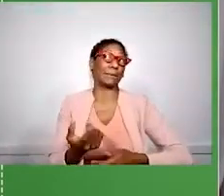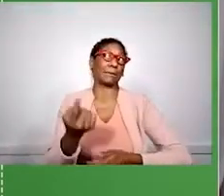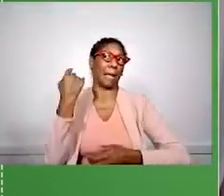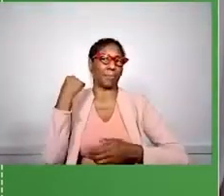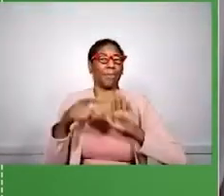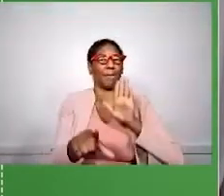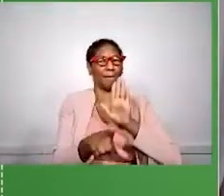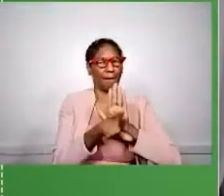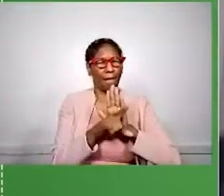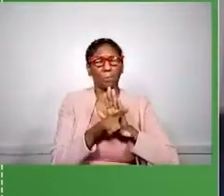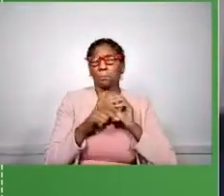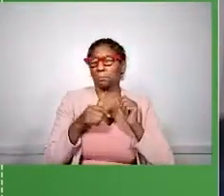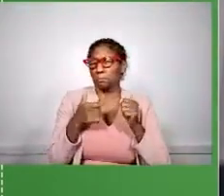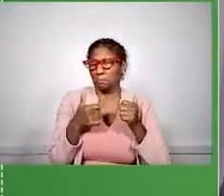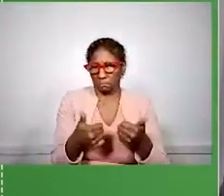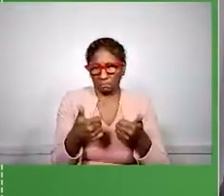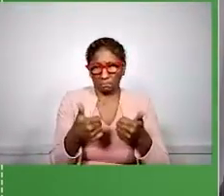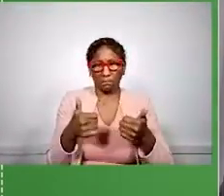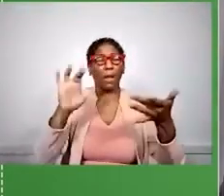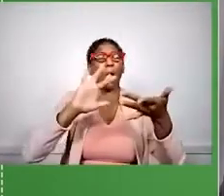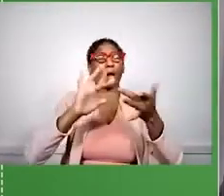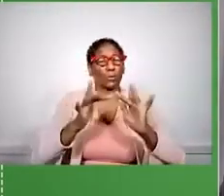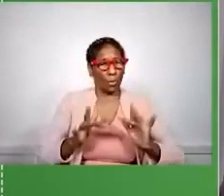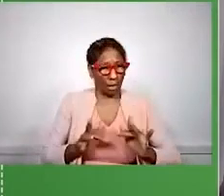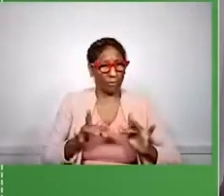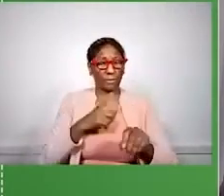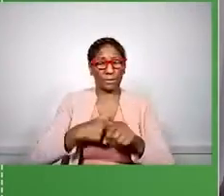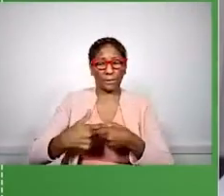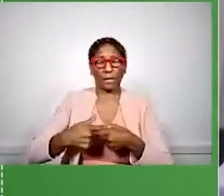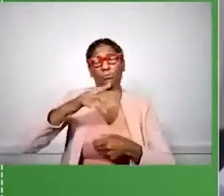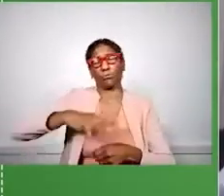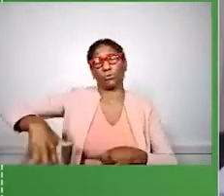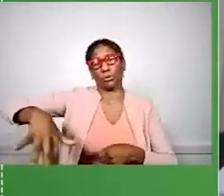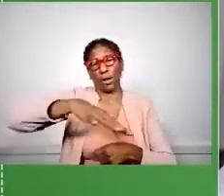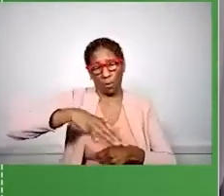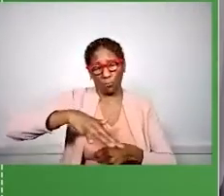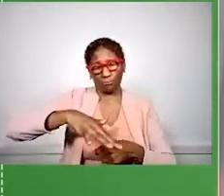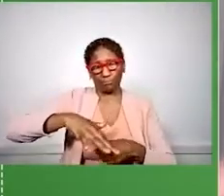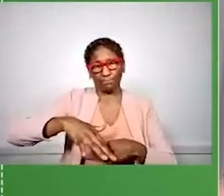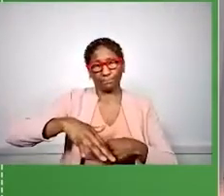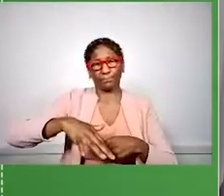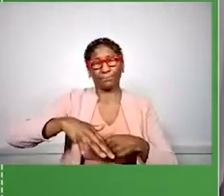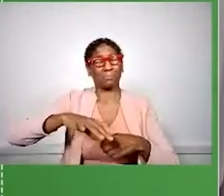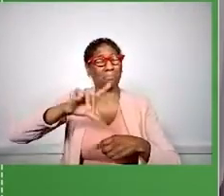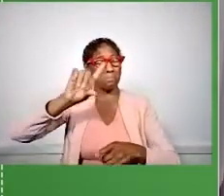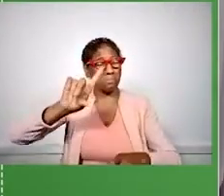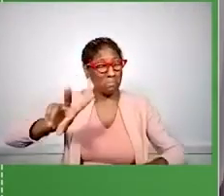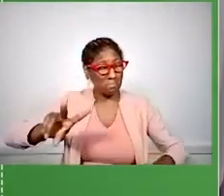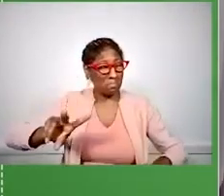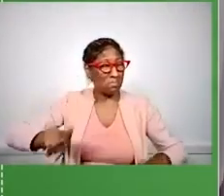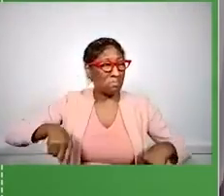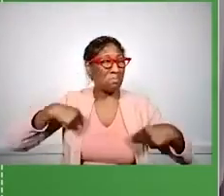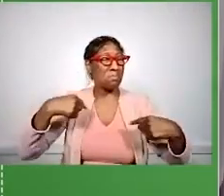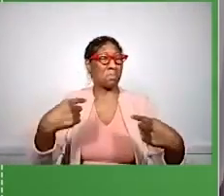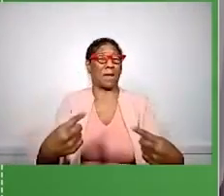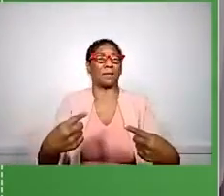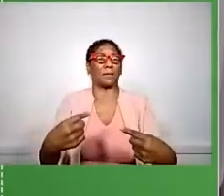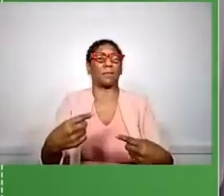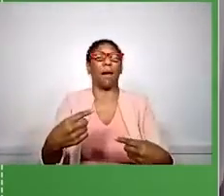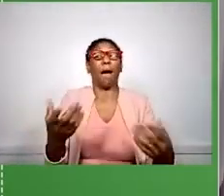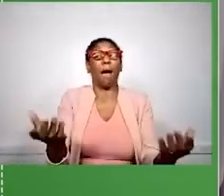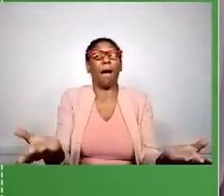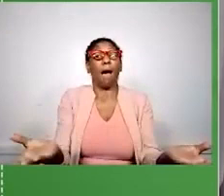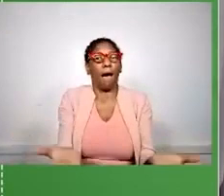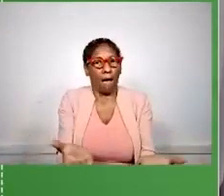pouco de certa forma deixado de lado da discussão muito embora também compreenda a preocupação